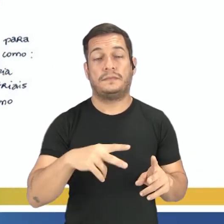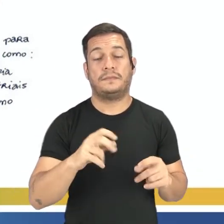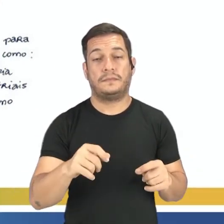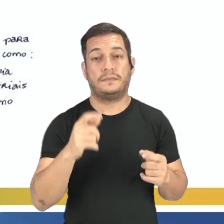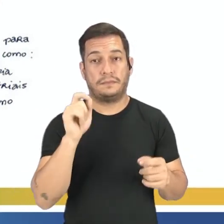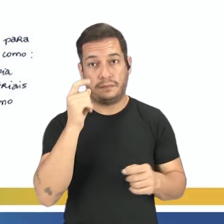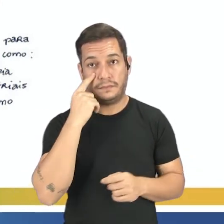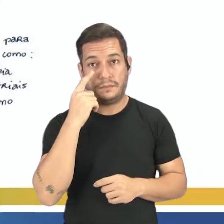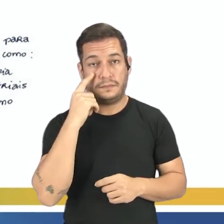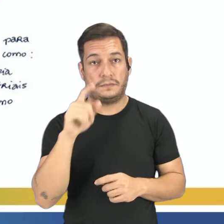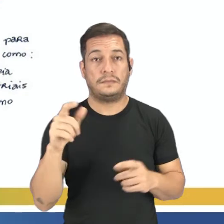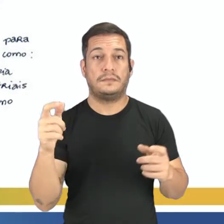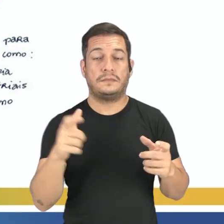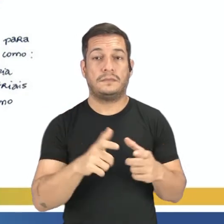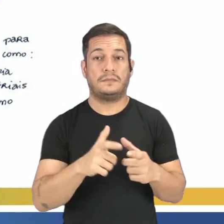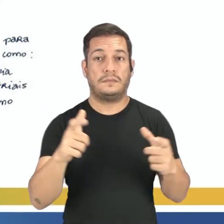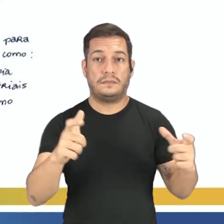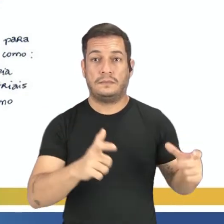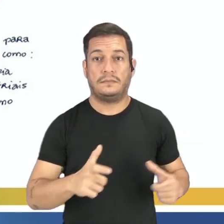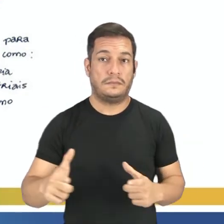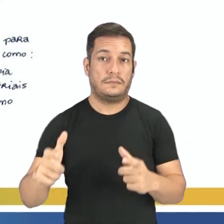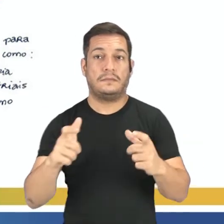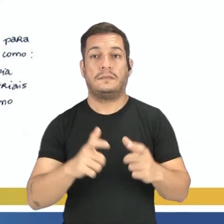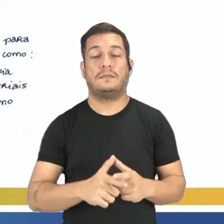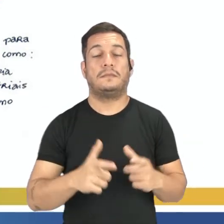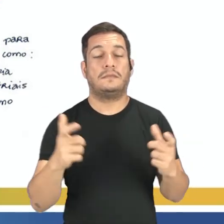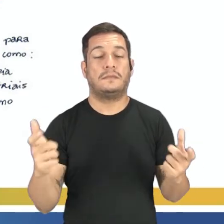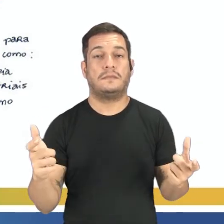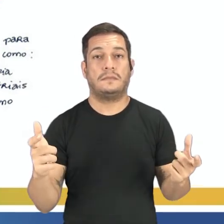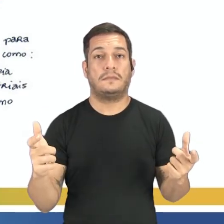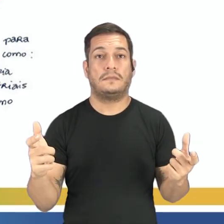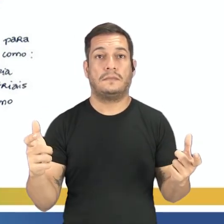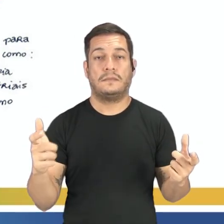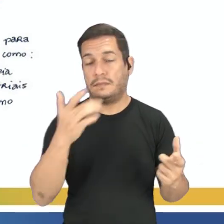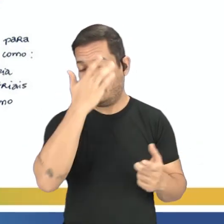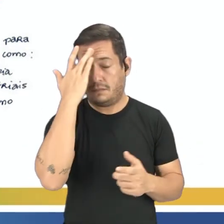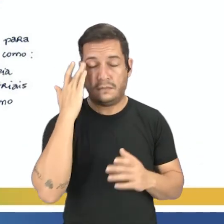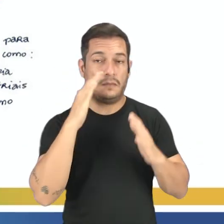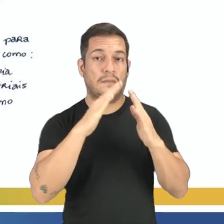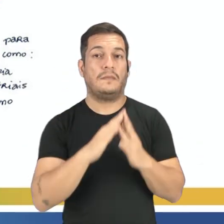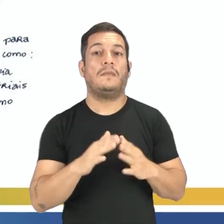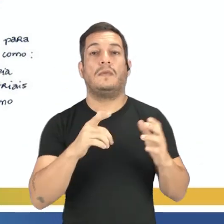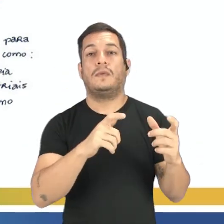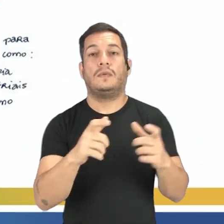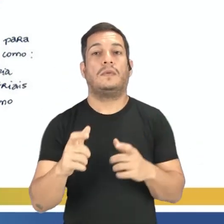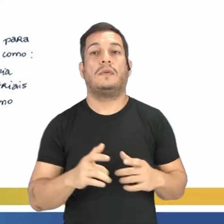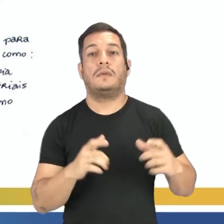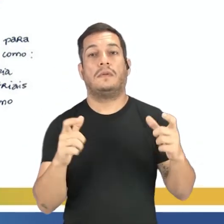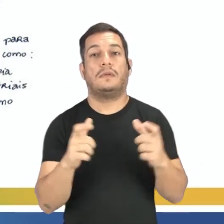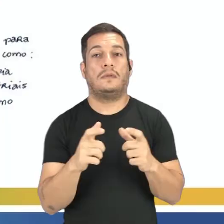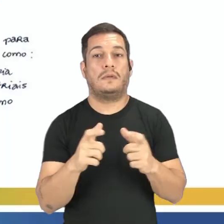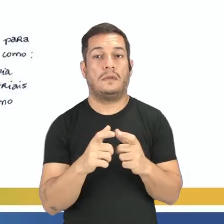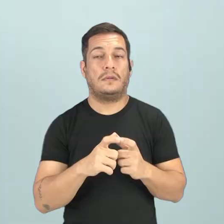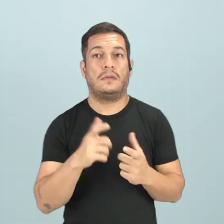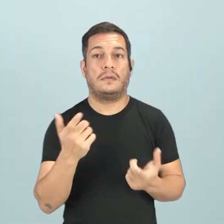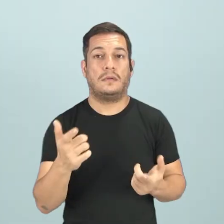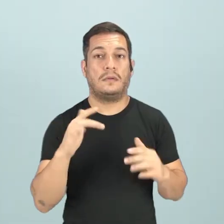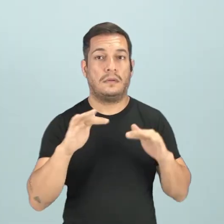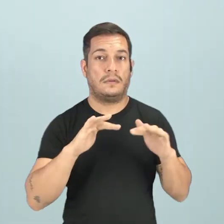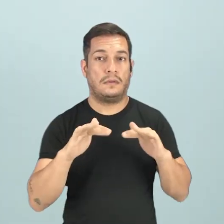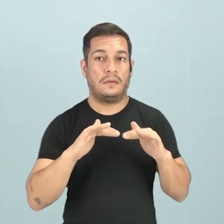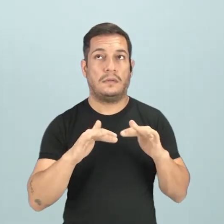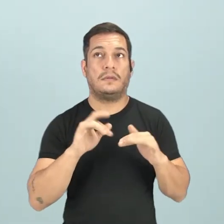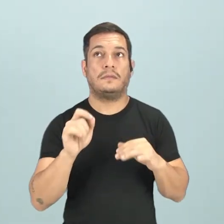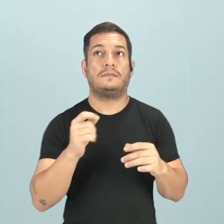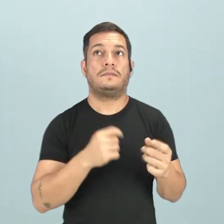menor abrangência espacial, né? É a menor abrangência espacial, pessoas moram num pequenos espaços, né? É uma menor dinâmica